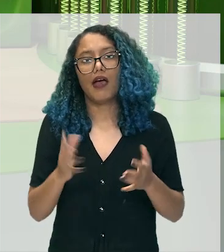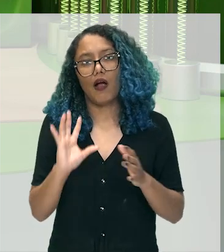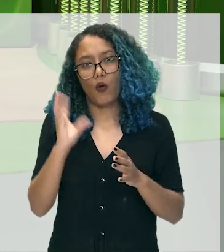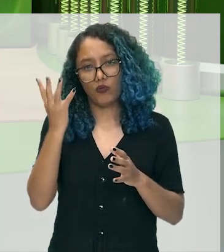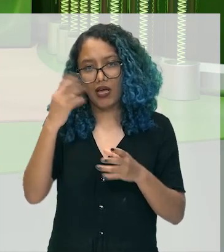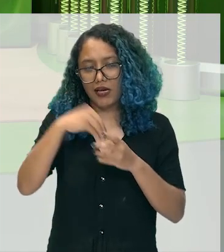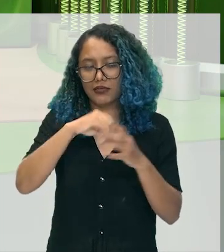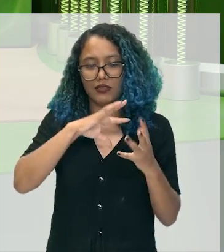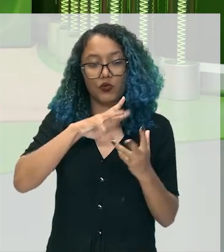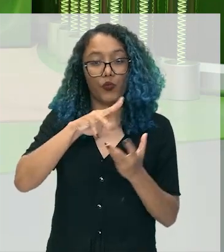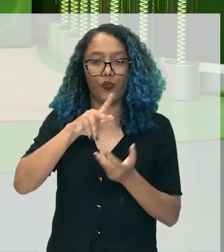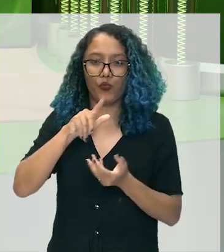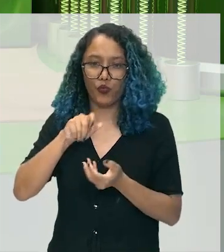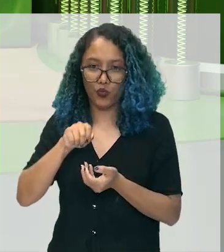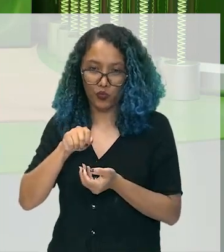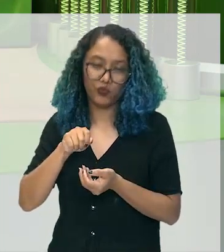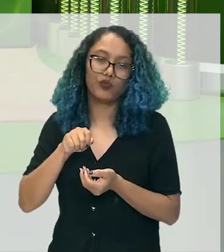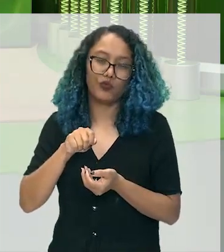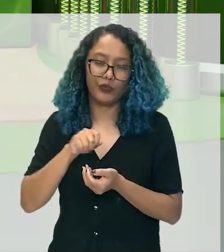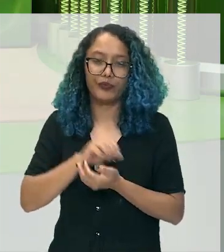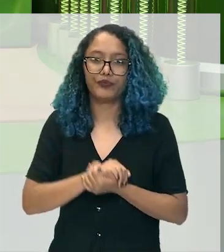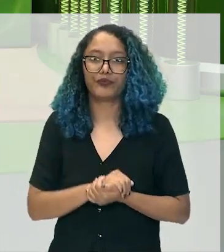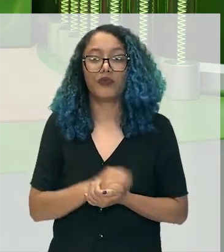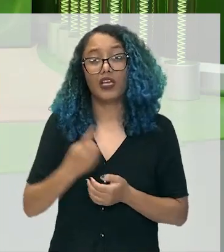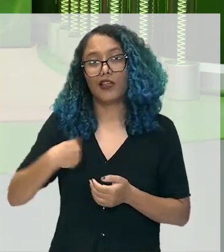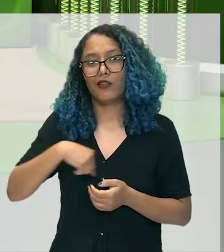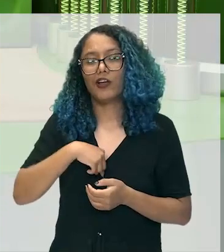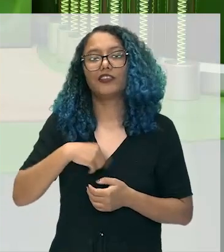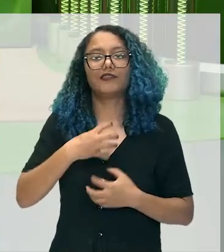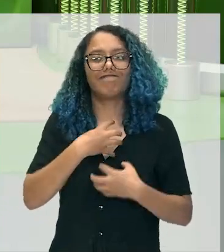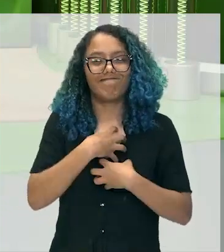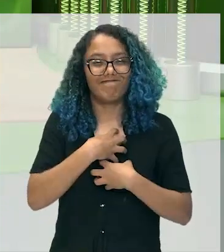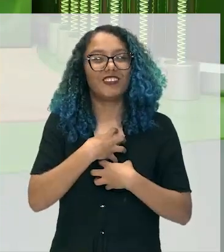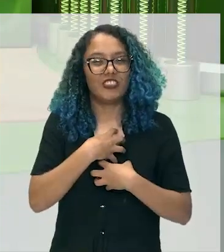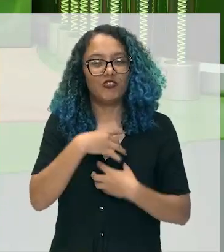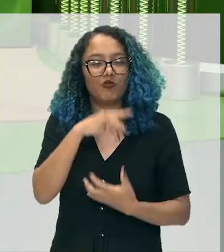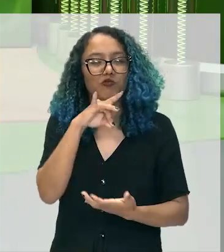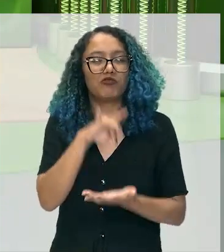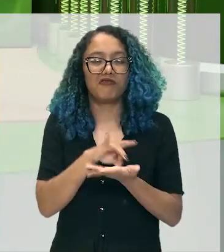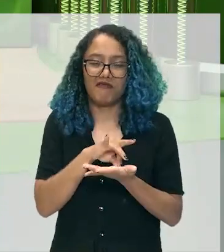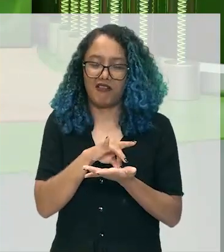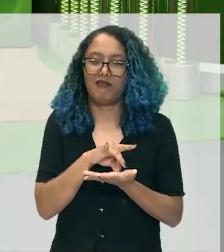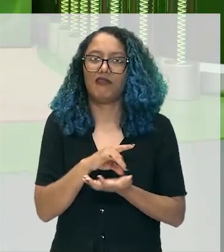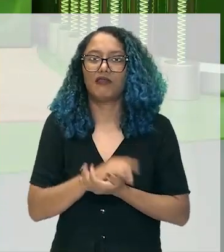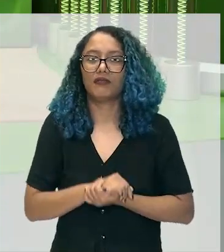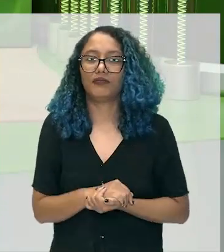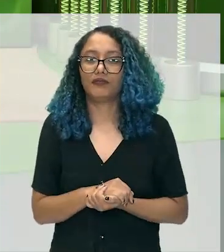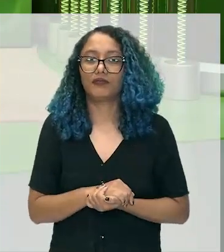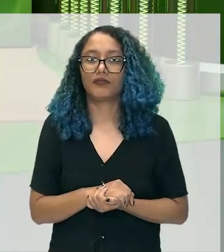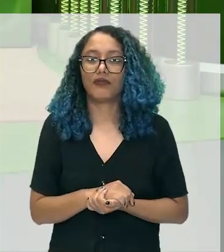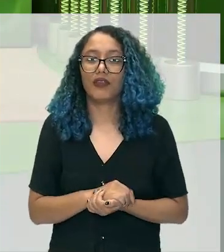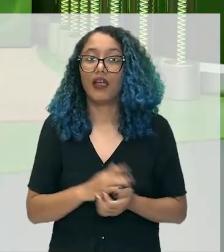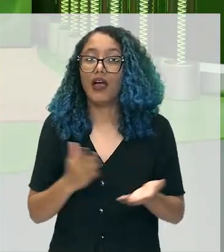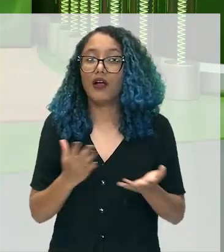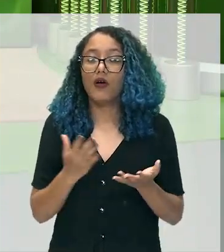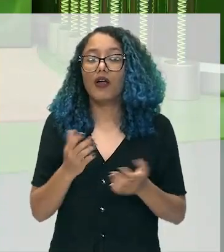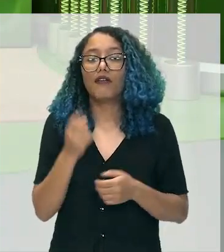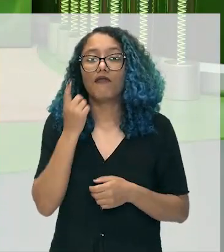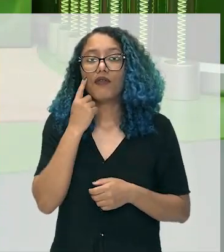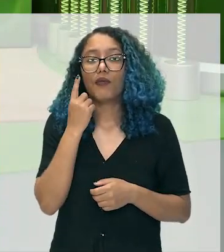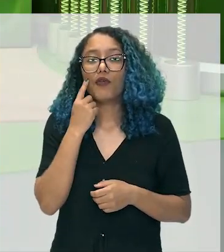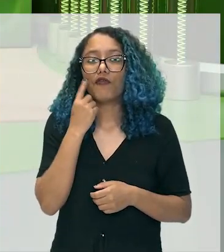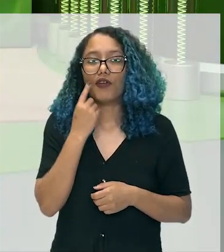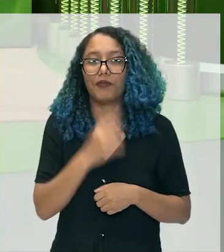né, essas alterações climáticas que nós estamos sentindo na pele. Então, vamos aí para ver os assuntos das nossas